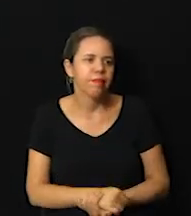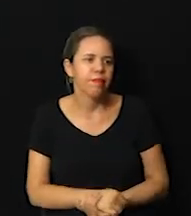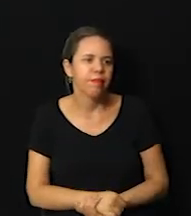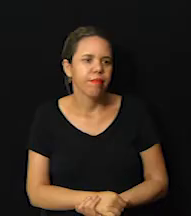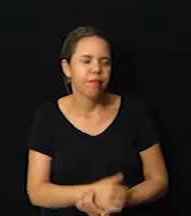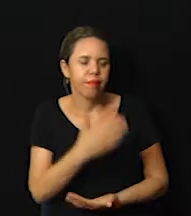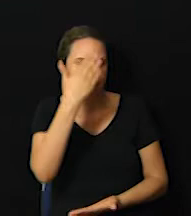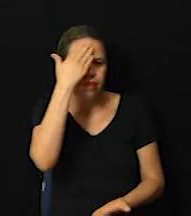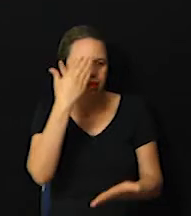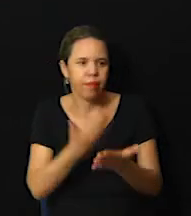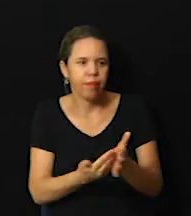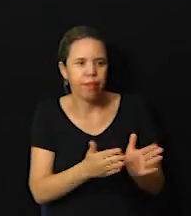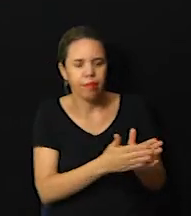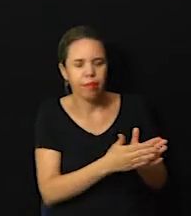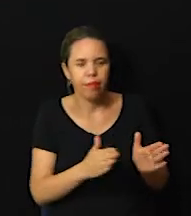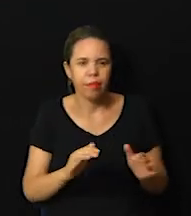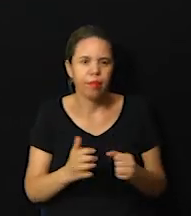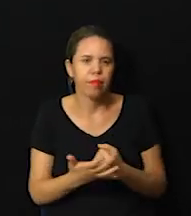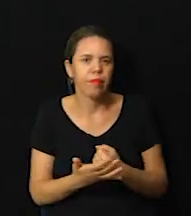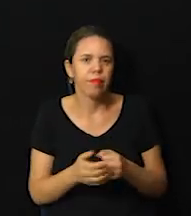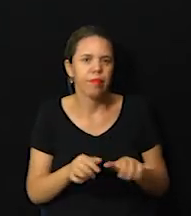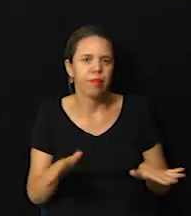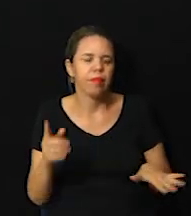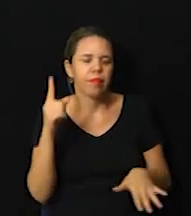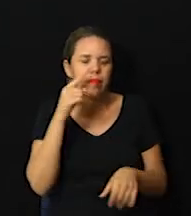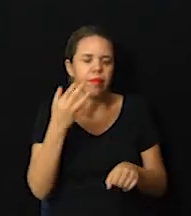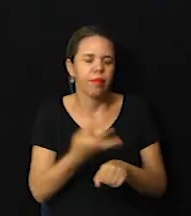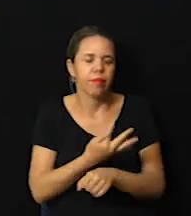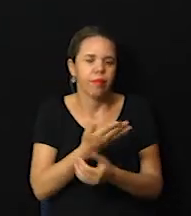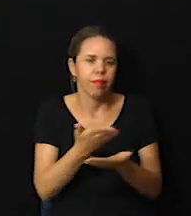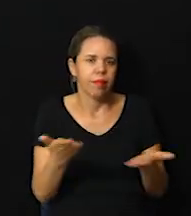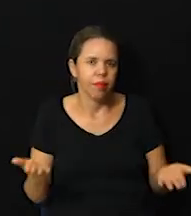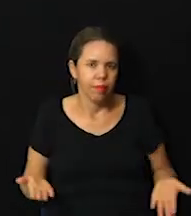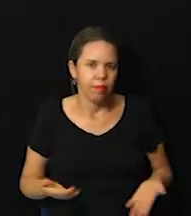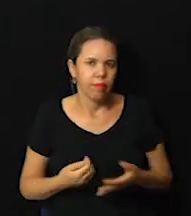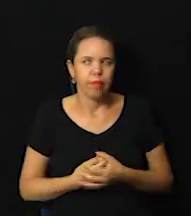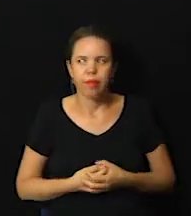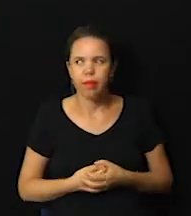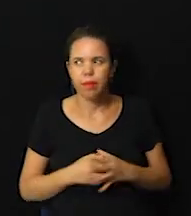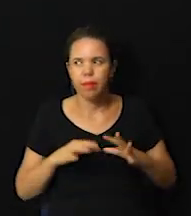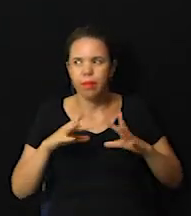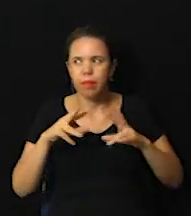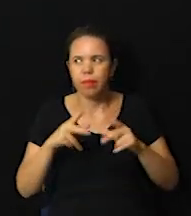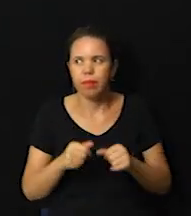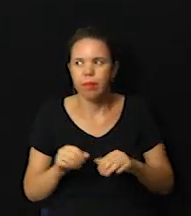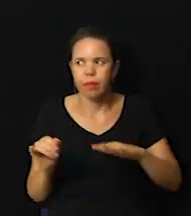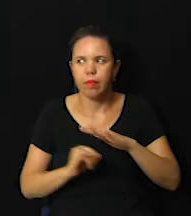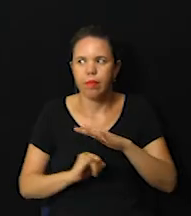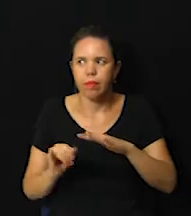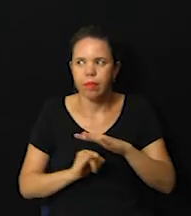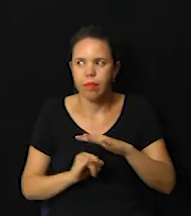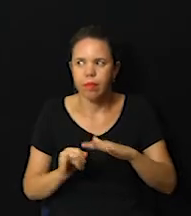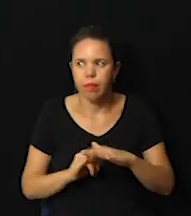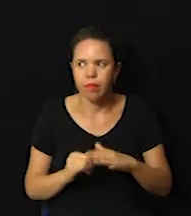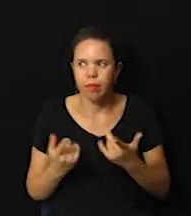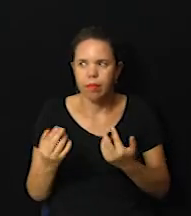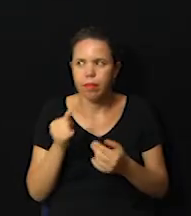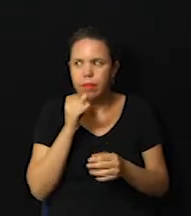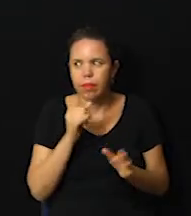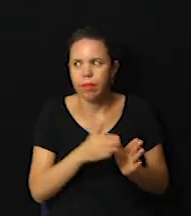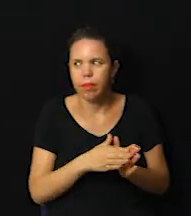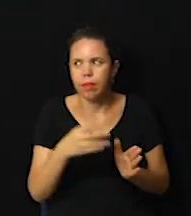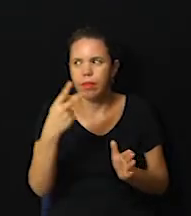Eu acredito que durante a pandemia tenha sido um período bem complicado, para todas as ONGs, entidades. Como foi